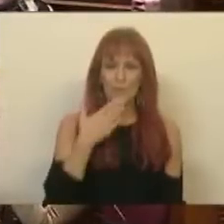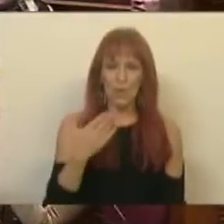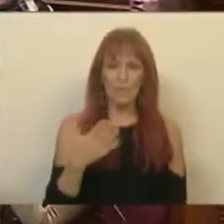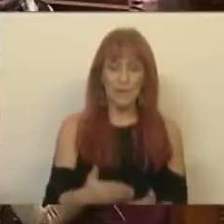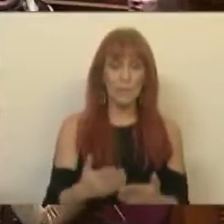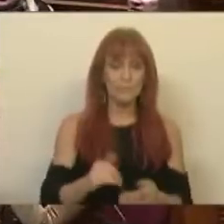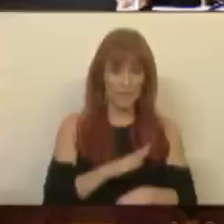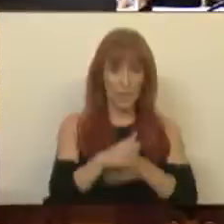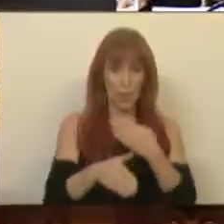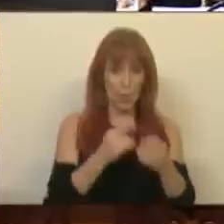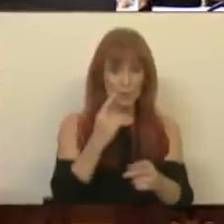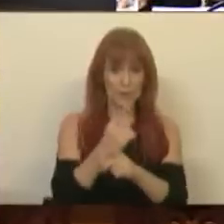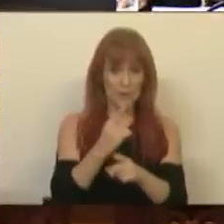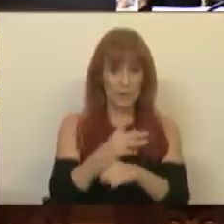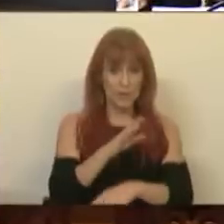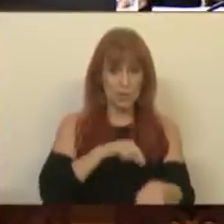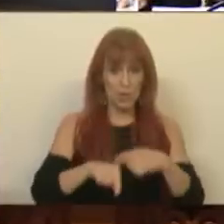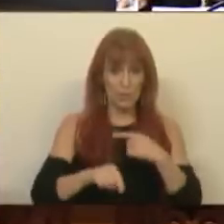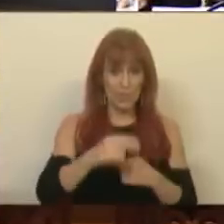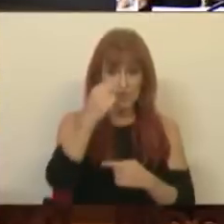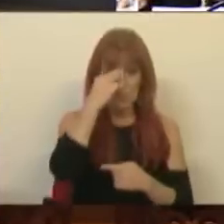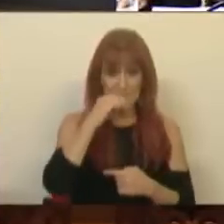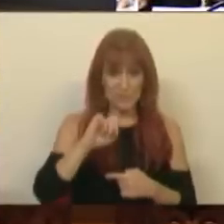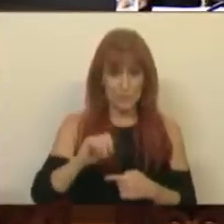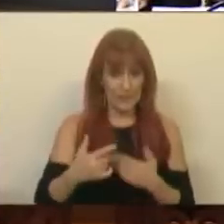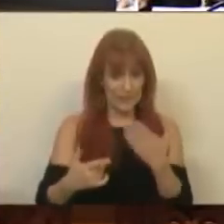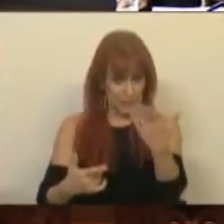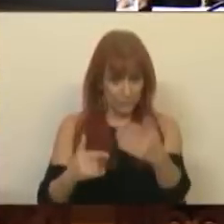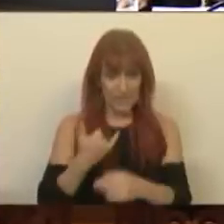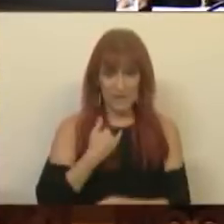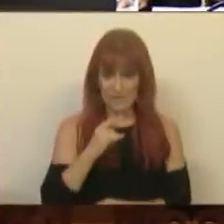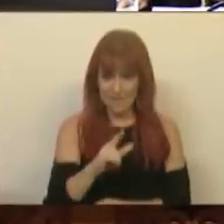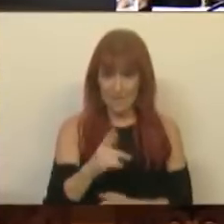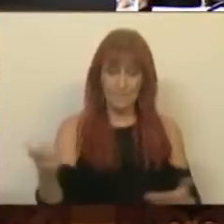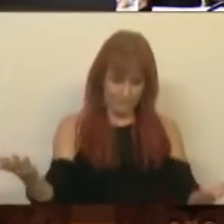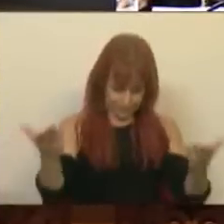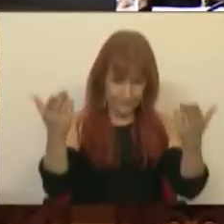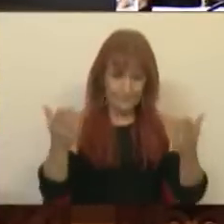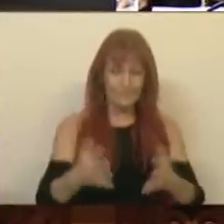continua no uso da palavra o senhor deputado Carlos Guimarães pinto